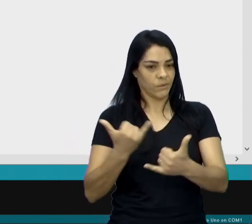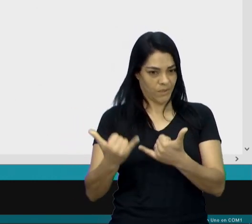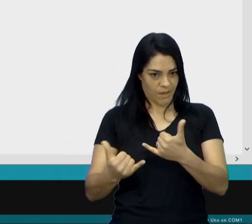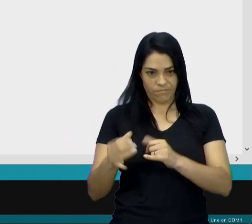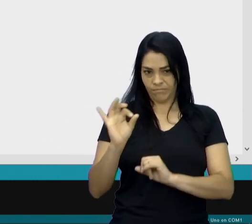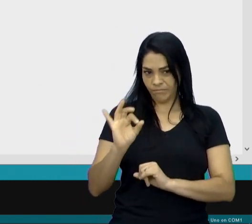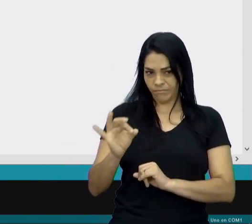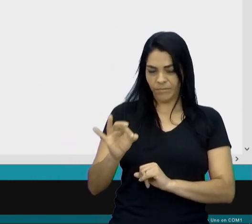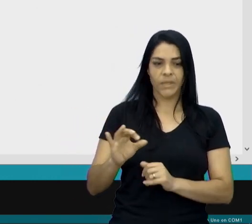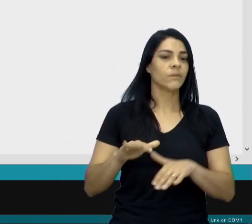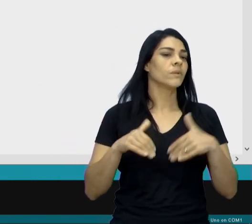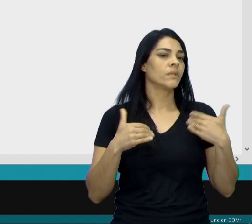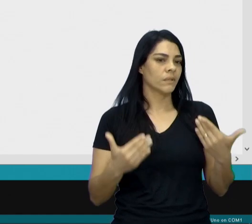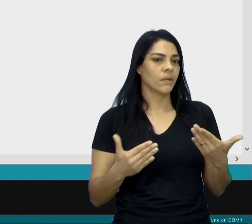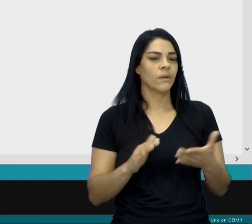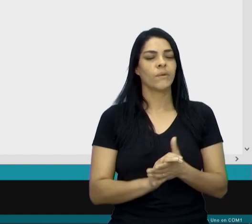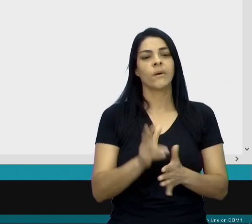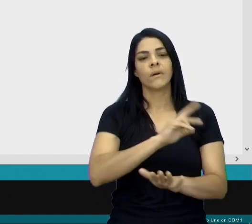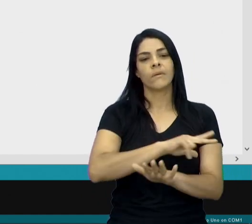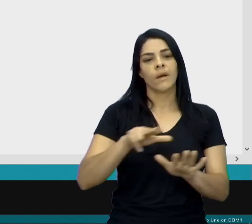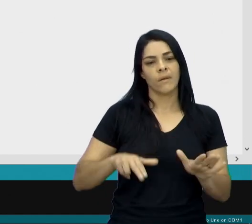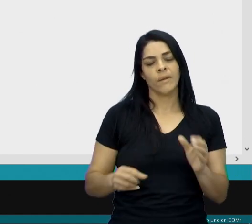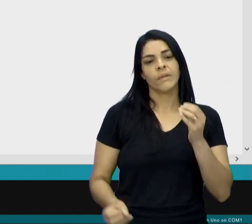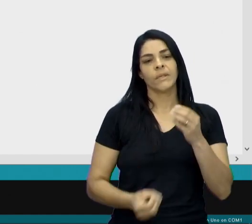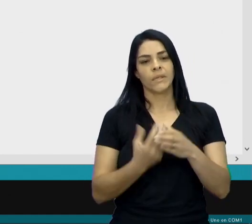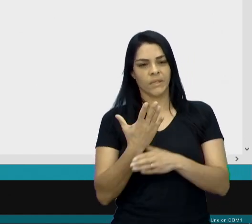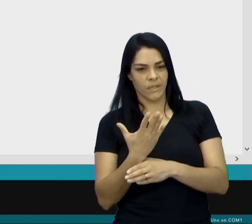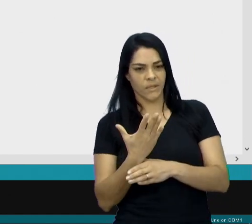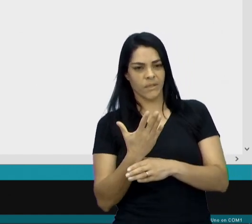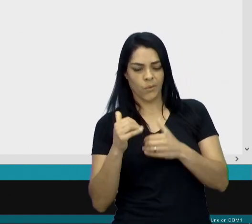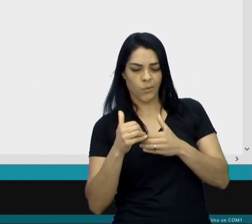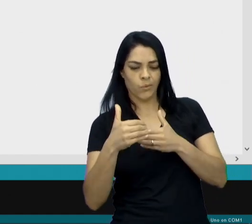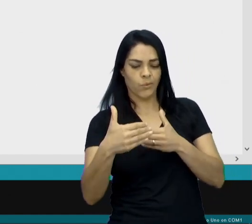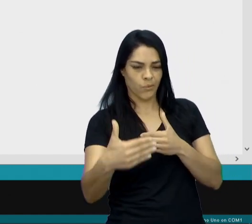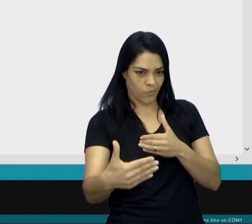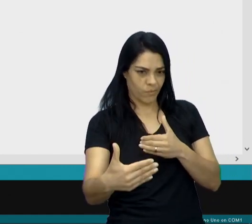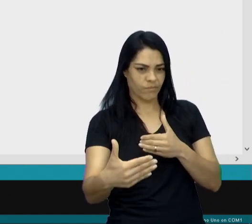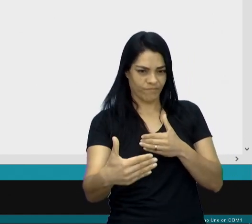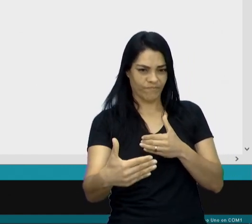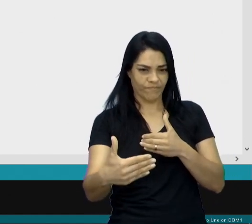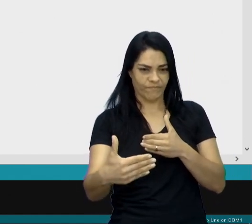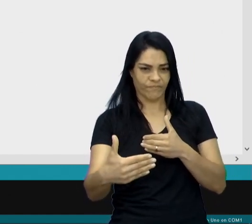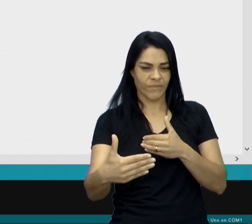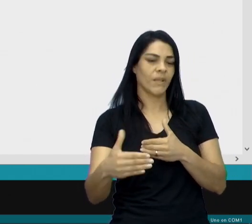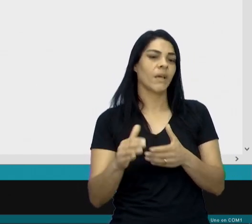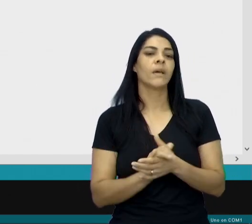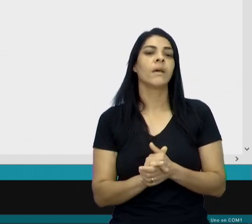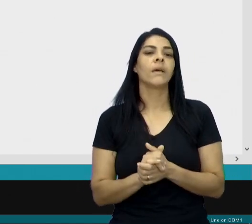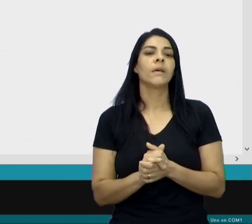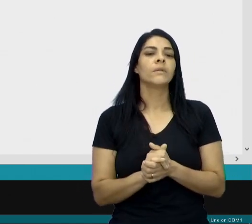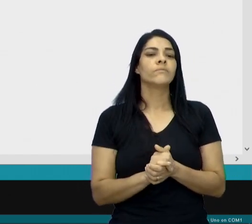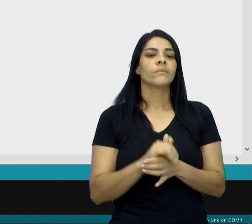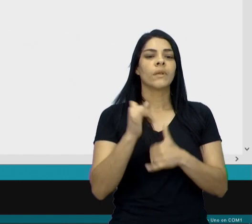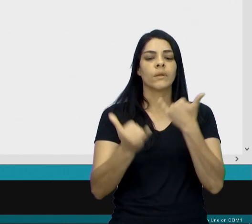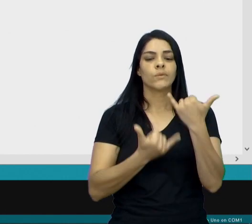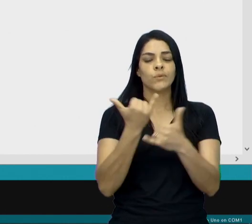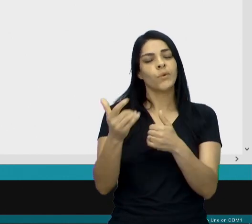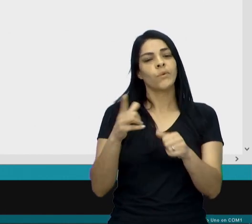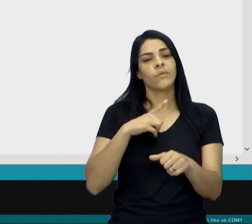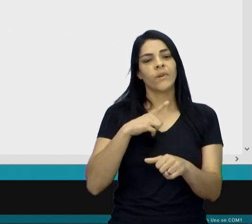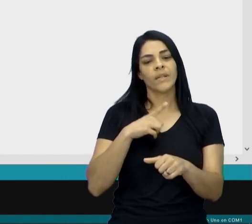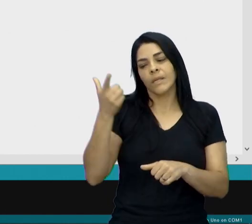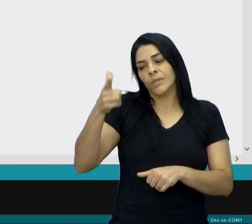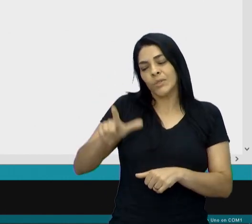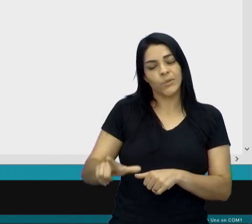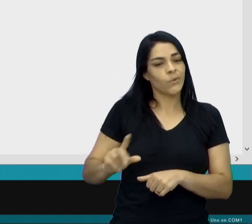Bom, essas são as variáveis que a gente criou. Então, durante o jogo, a gente vai ter algumas repetições. Então, aqui onde você vai